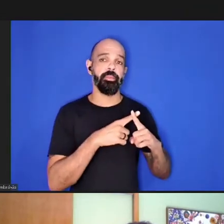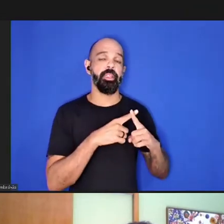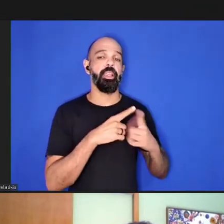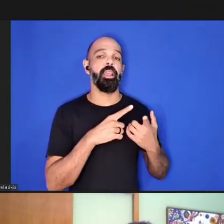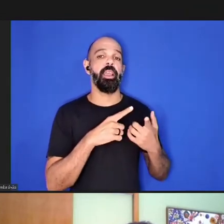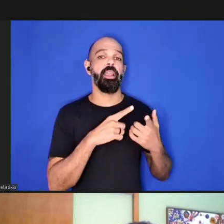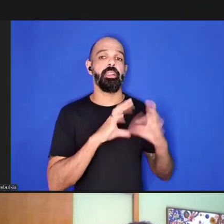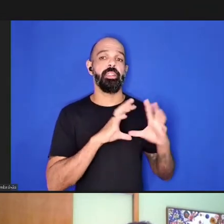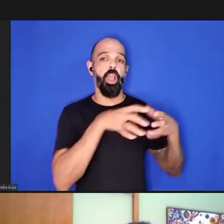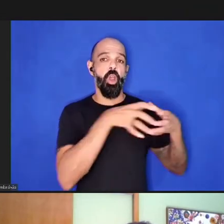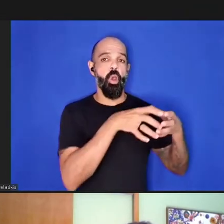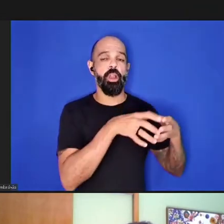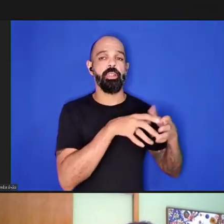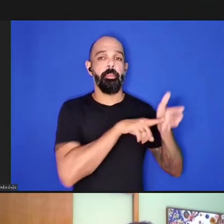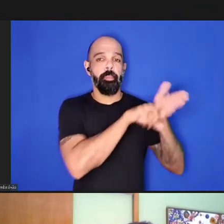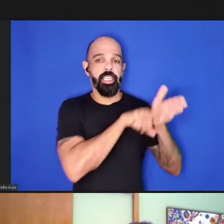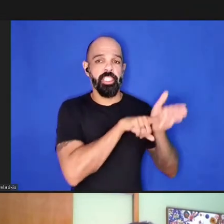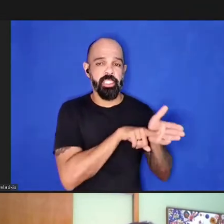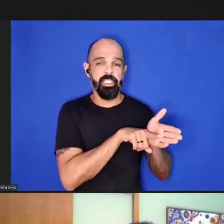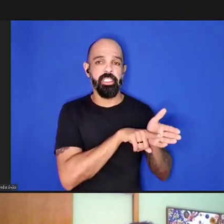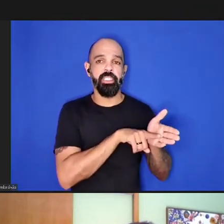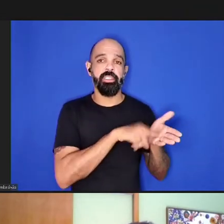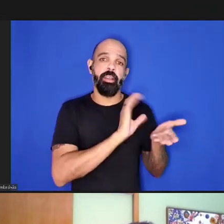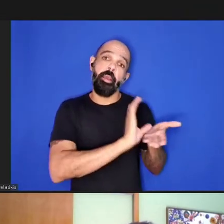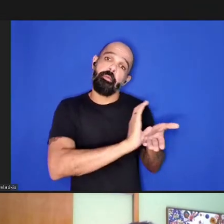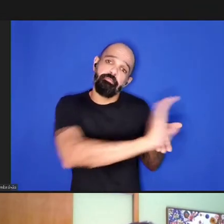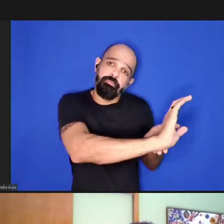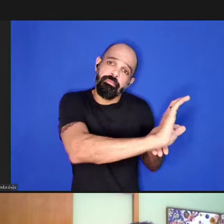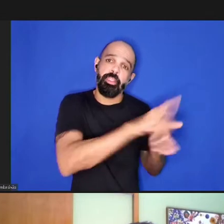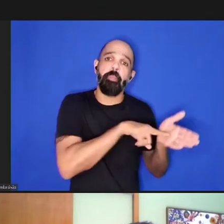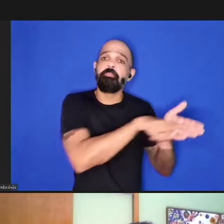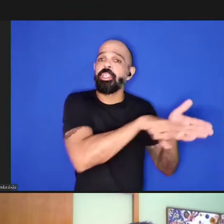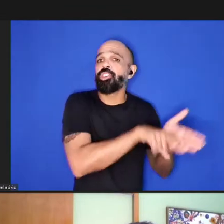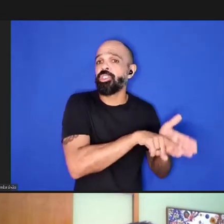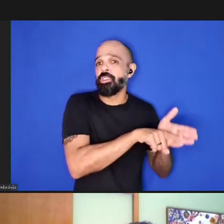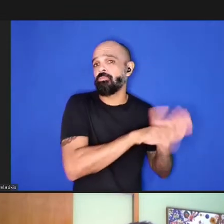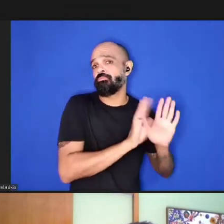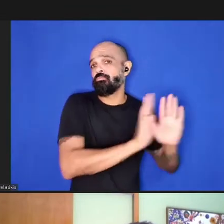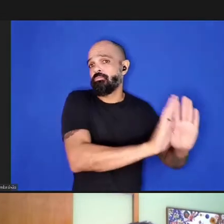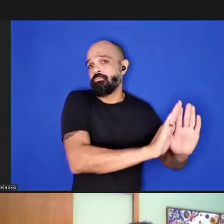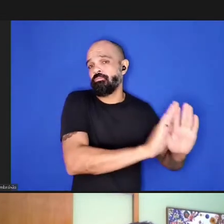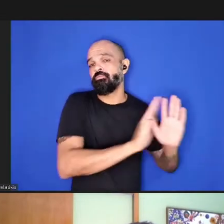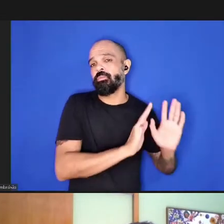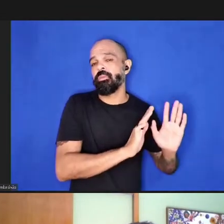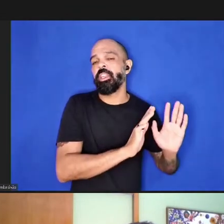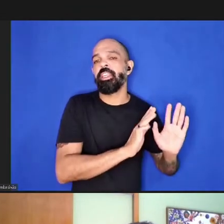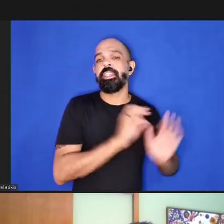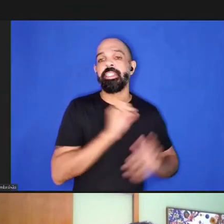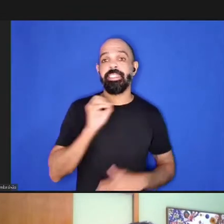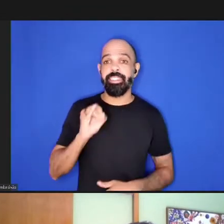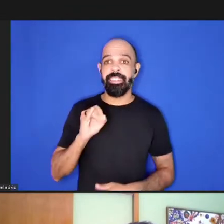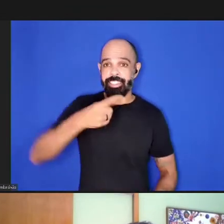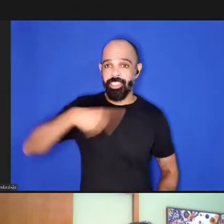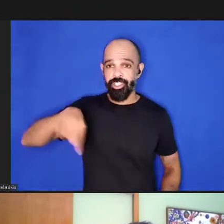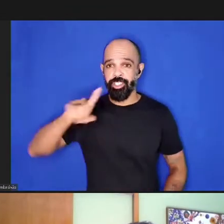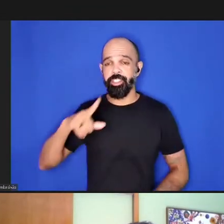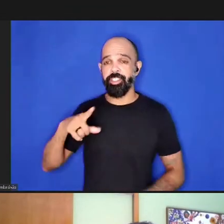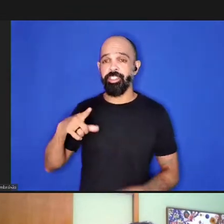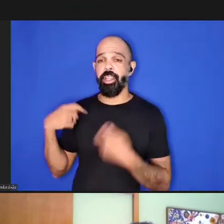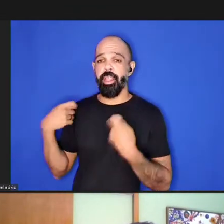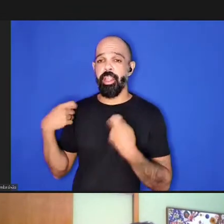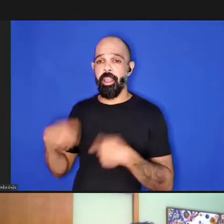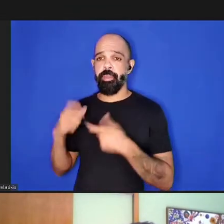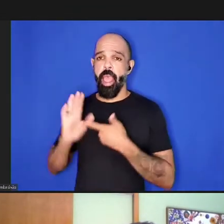pesquisa estão financiando pesquisas. Então, se nós temos que